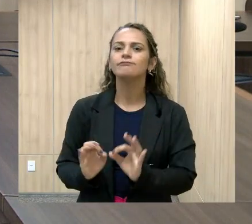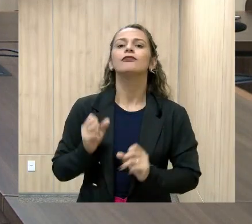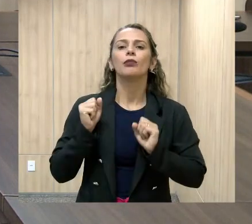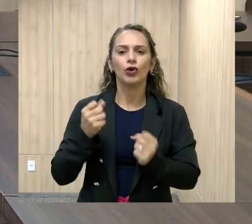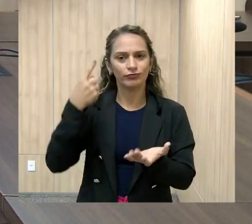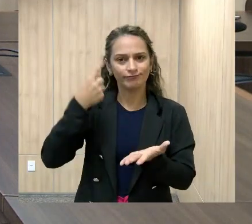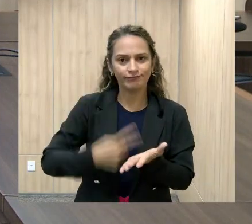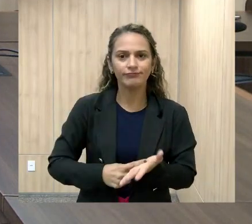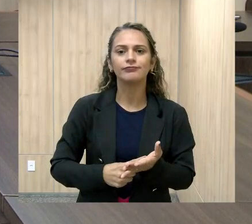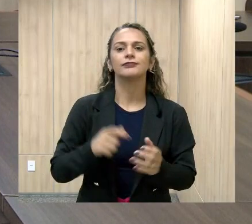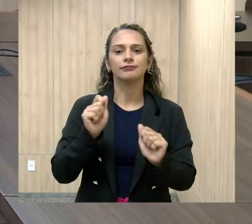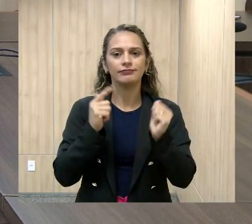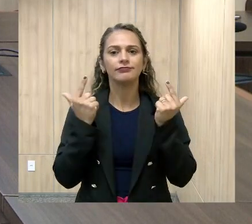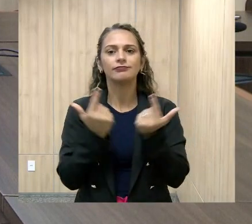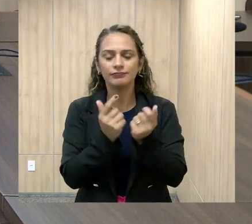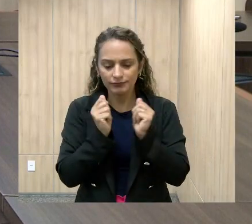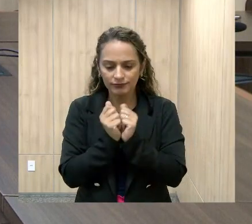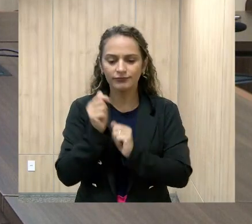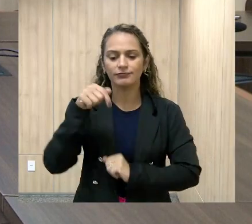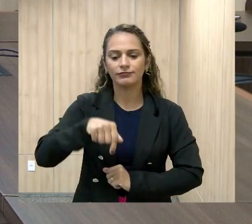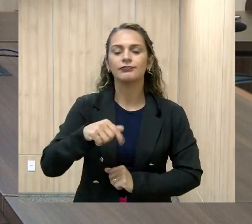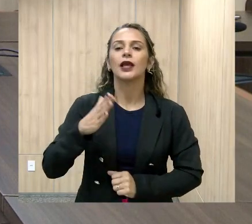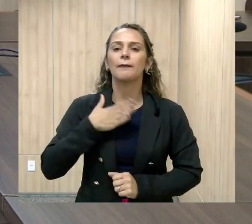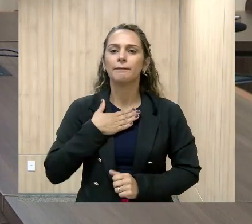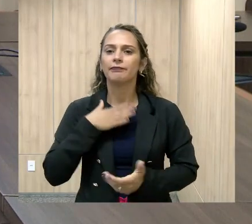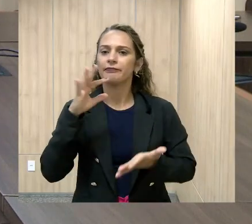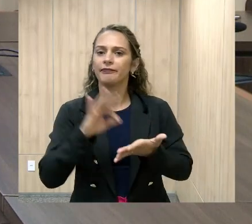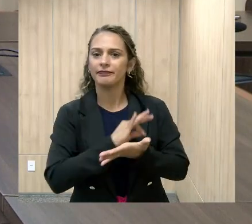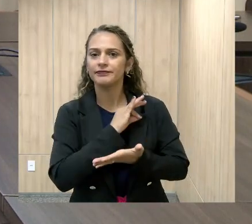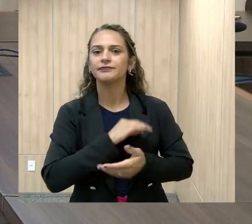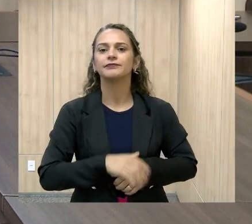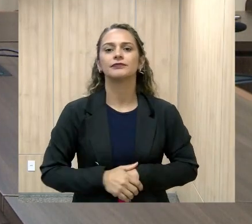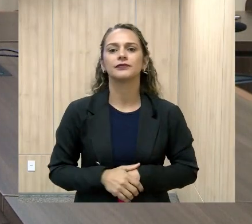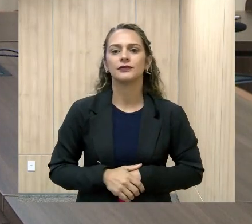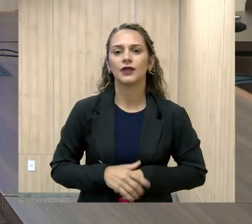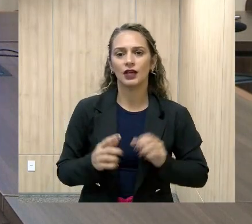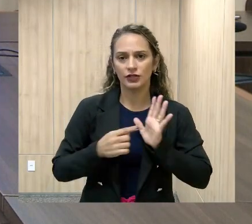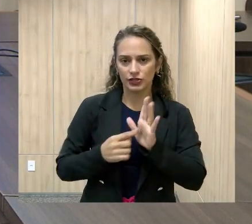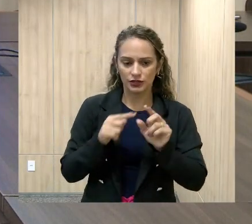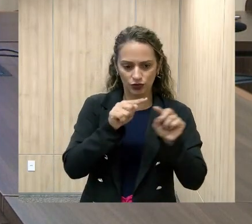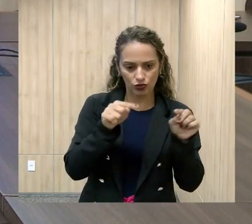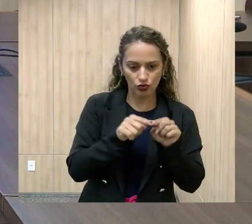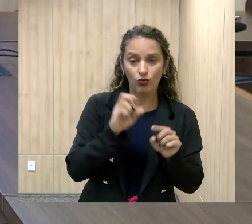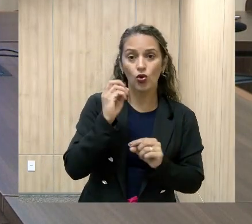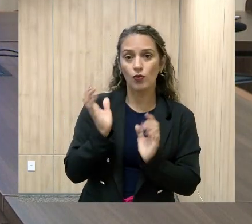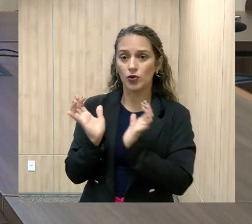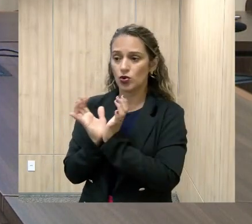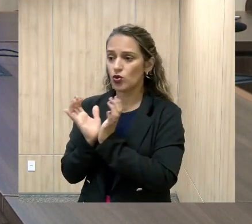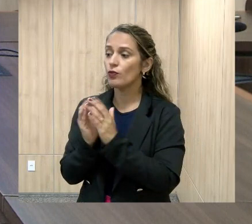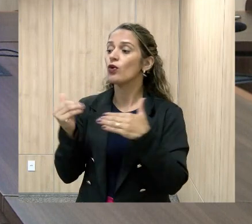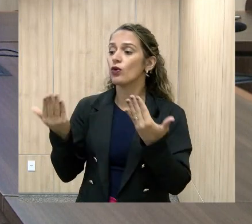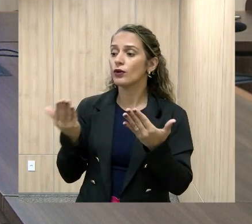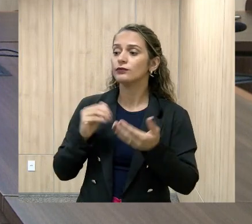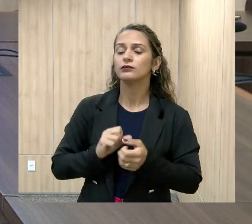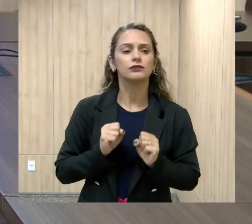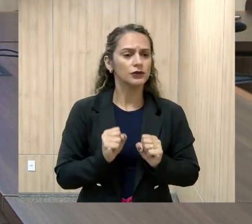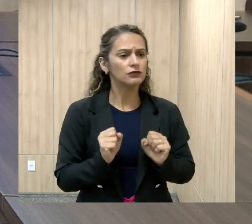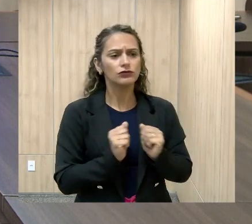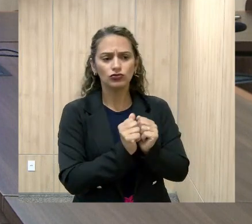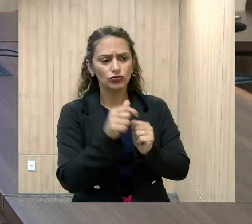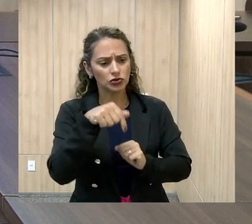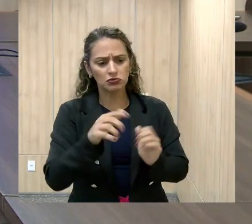pode contar comigo no Parlamento pode contar com a minha assinatura né vai ser indicação pelo gabinete ou pela comissão de